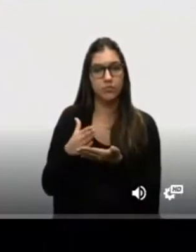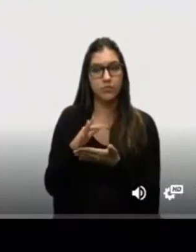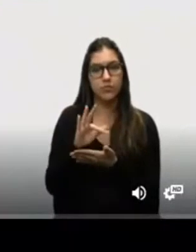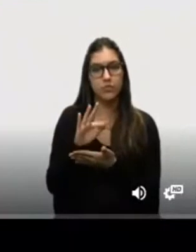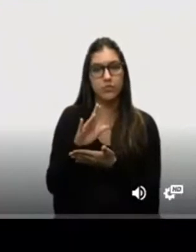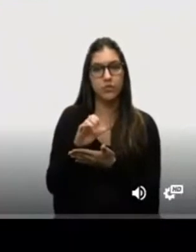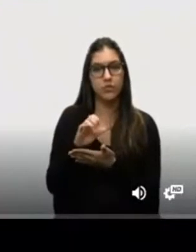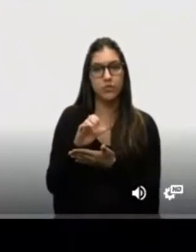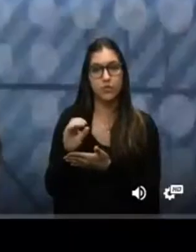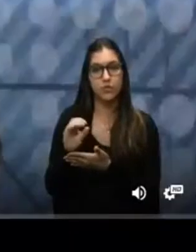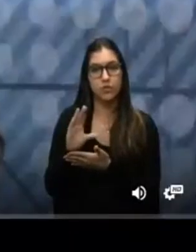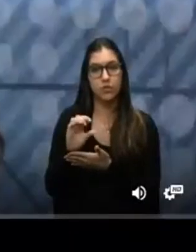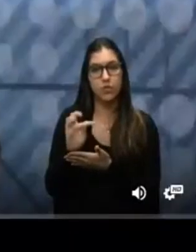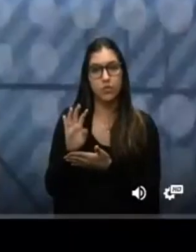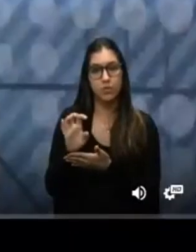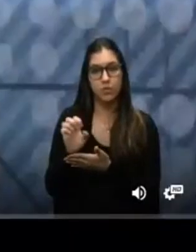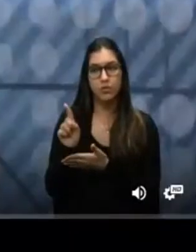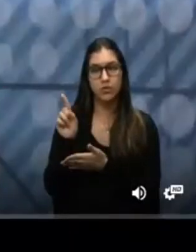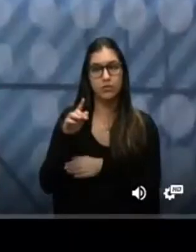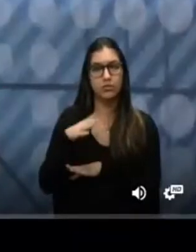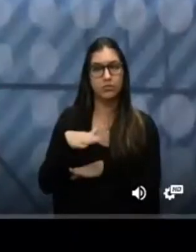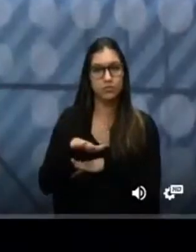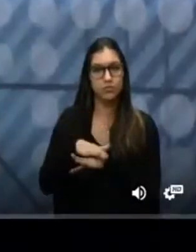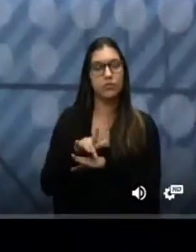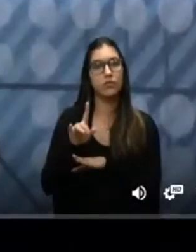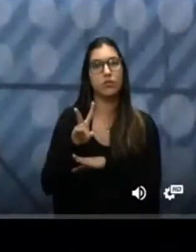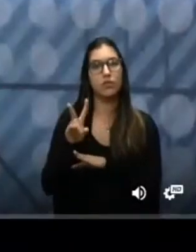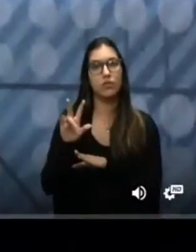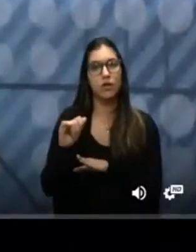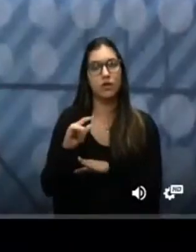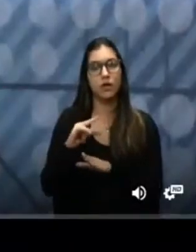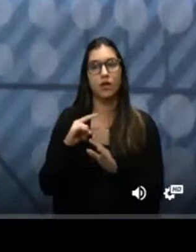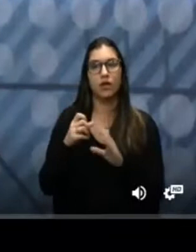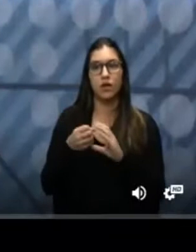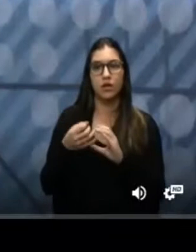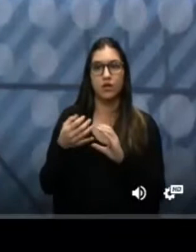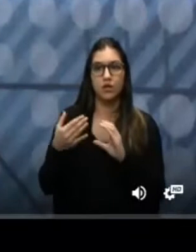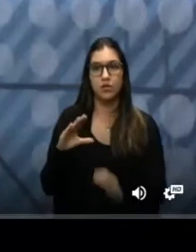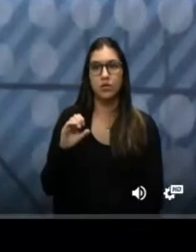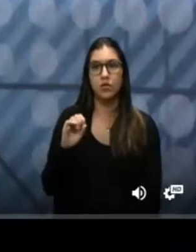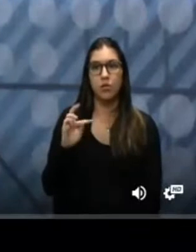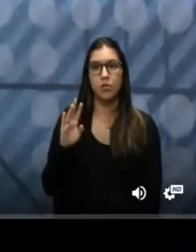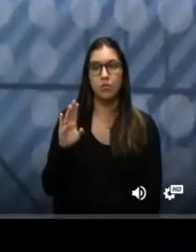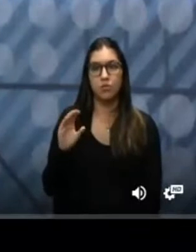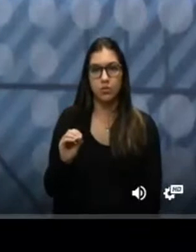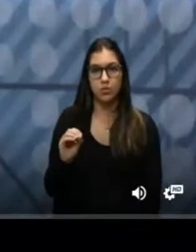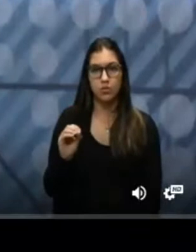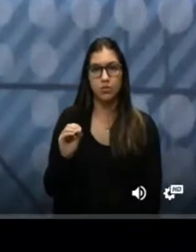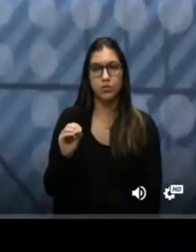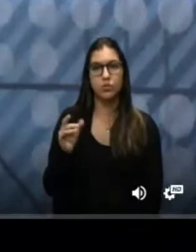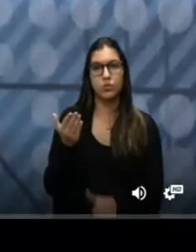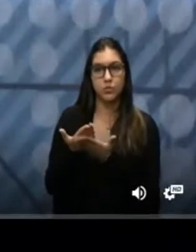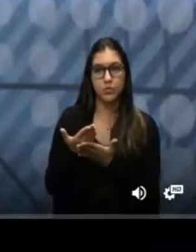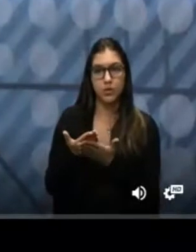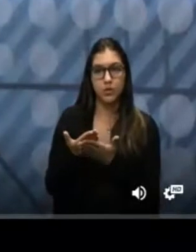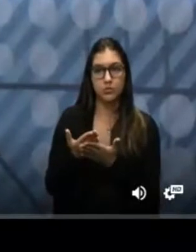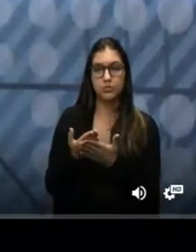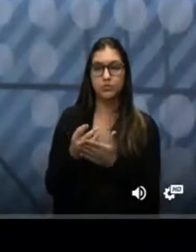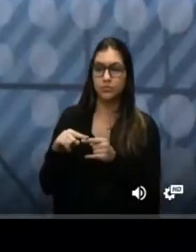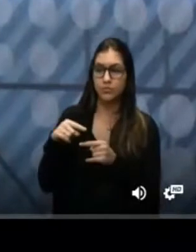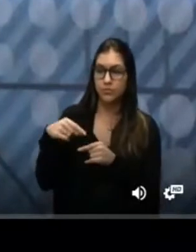fusão dos compostos. E essa faixa é que vai determinar, então, as características do composto que está sendo estudado. Então, a seguir,